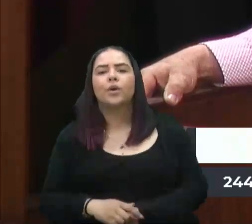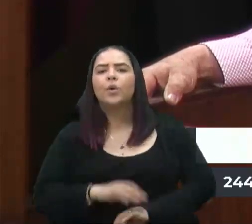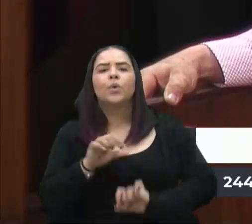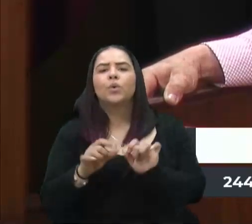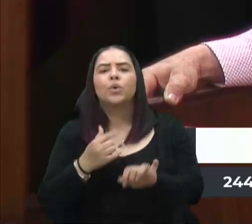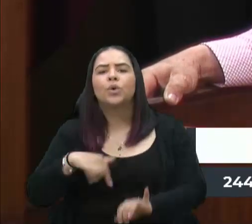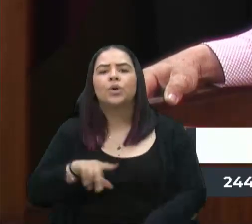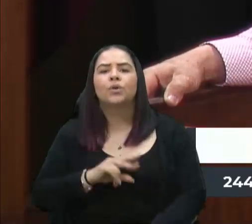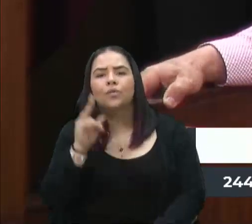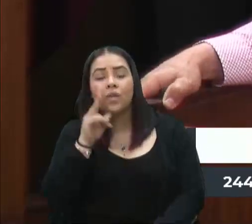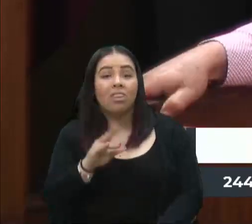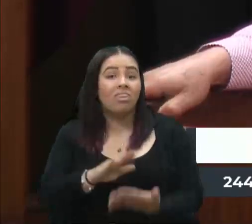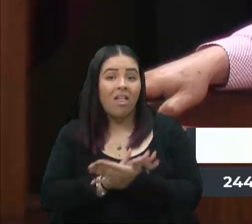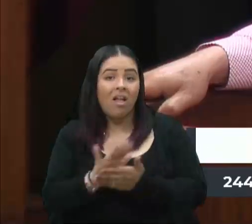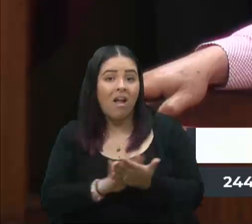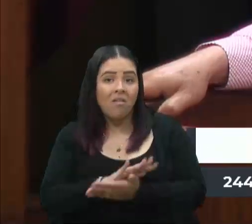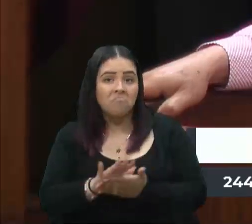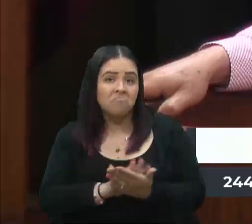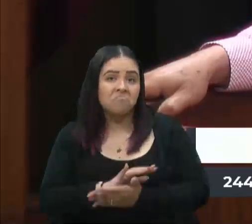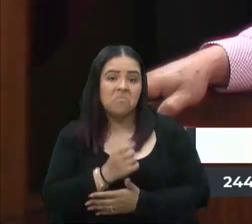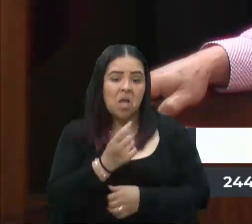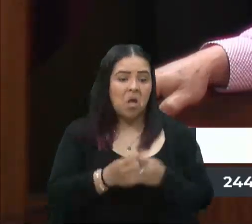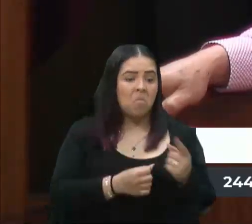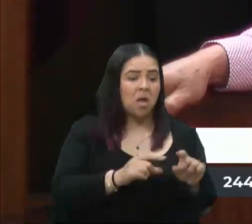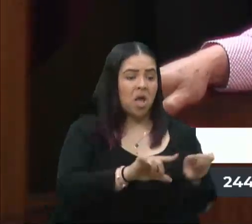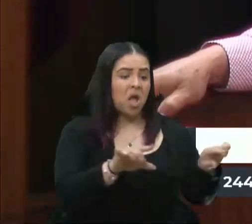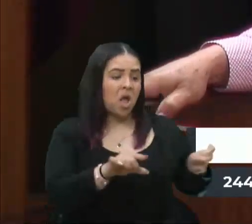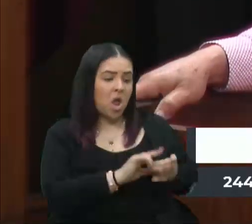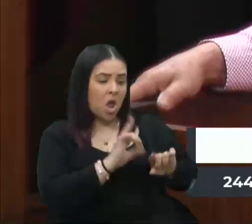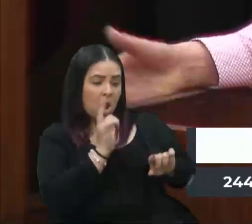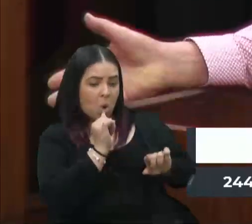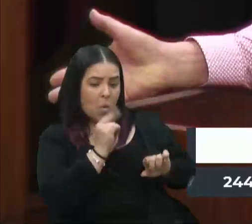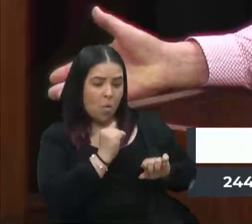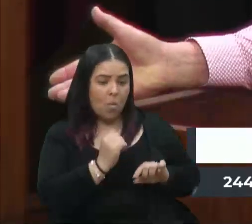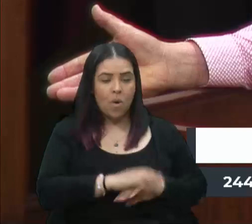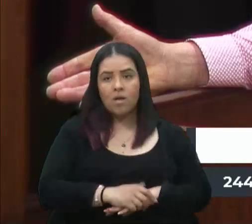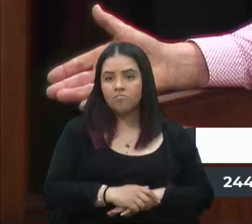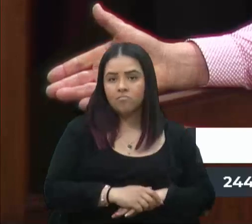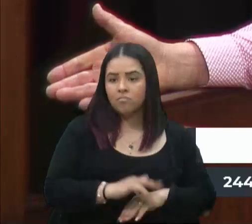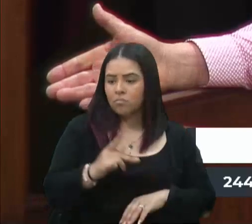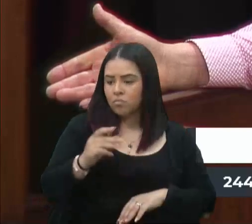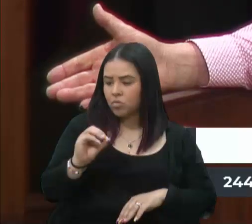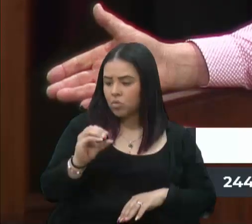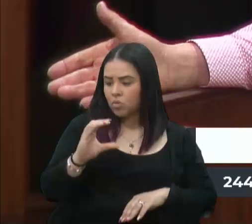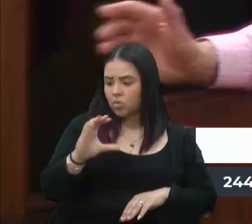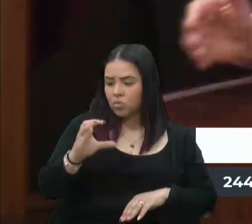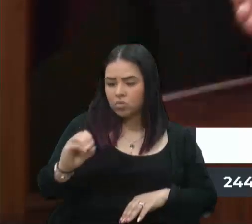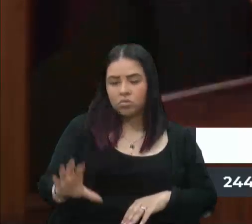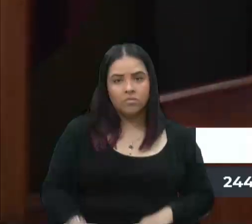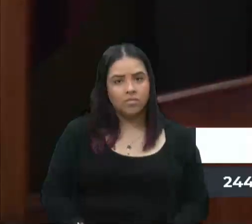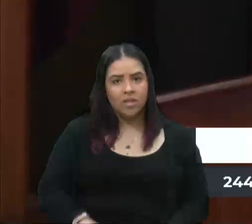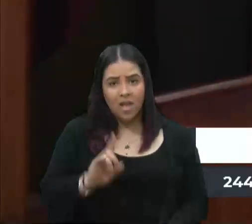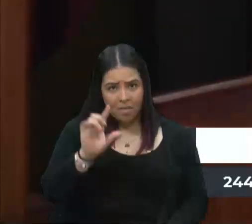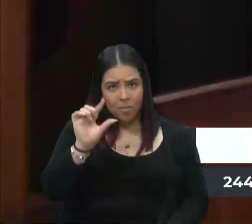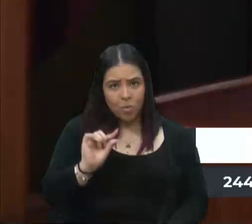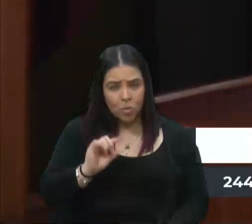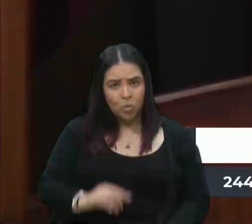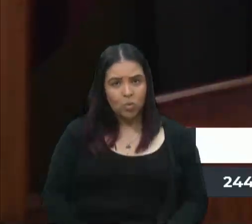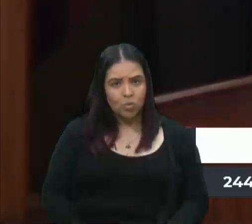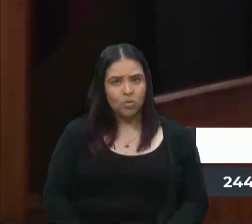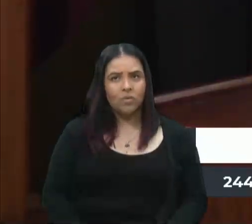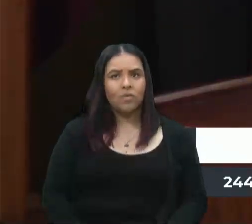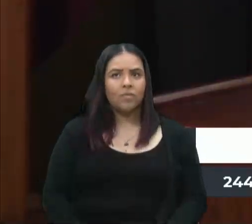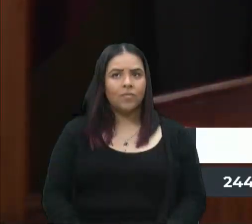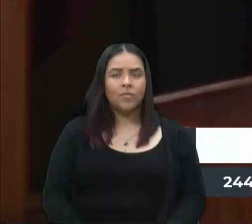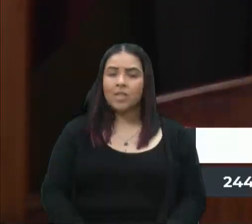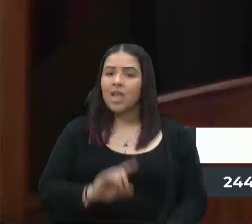vê? Nada. Meia dúzia de açude, que pode ser um poço artesiano, é muito pouco. A Gladys falou, pedem